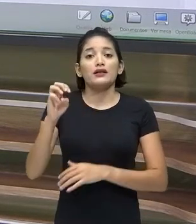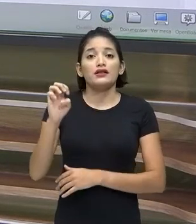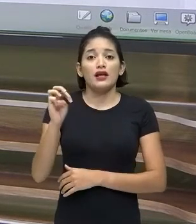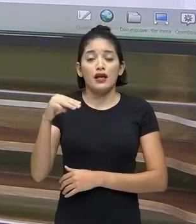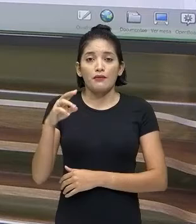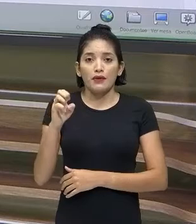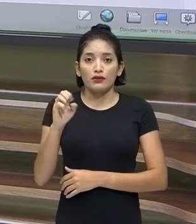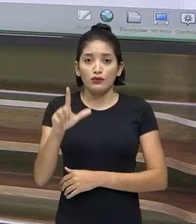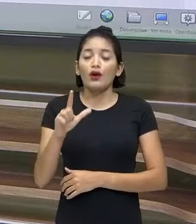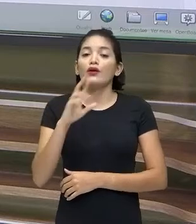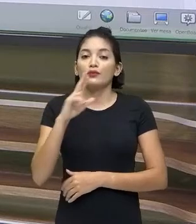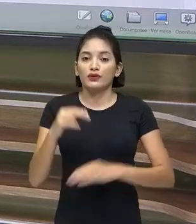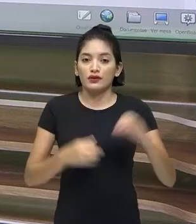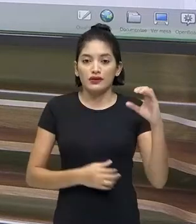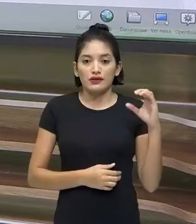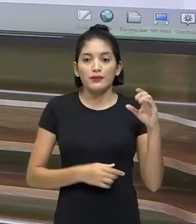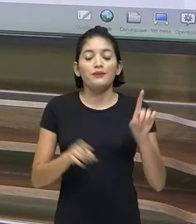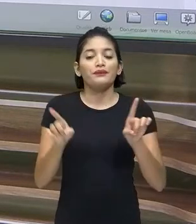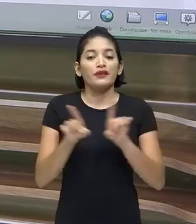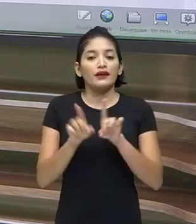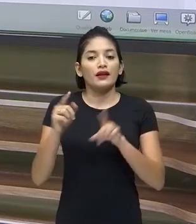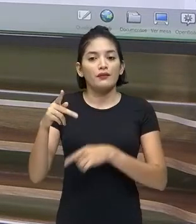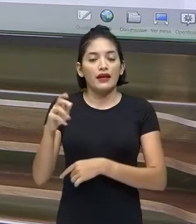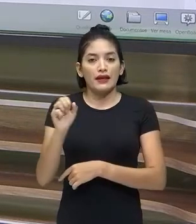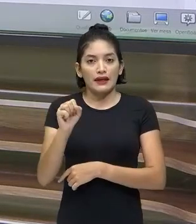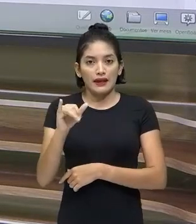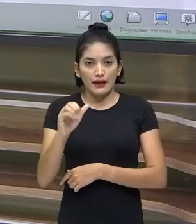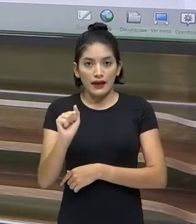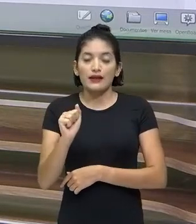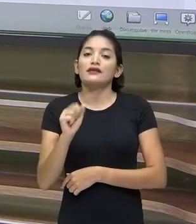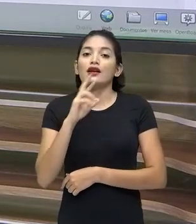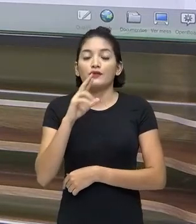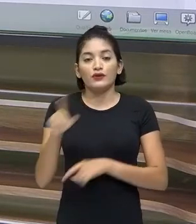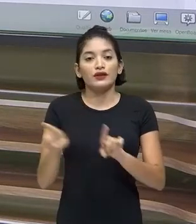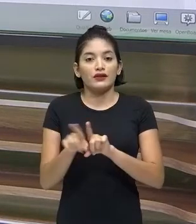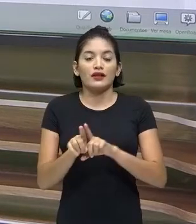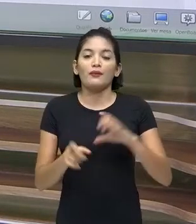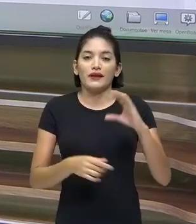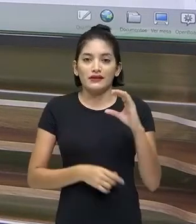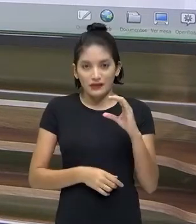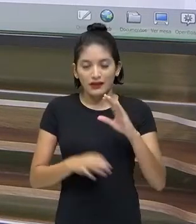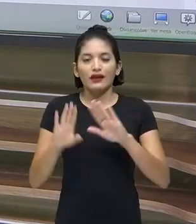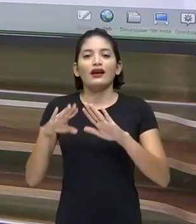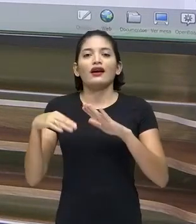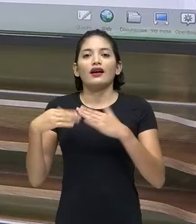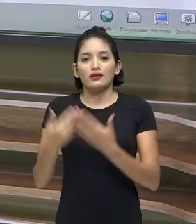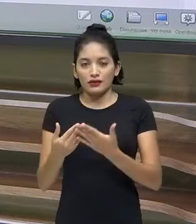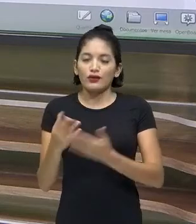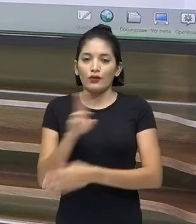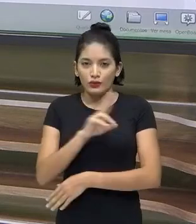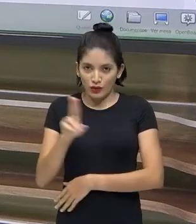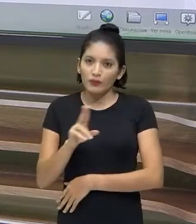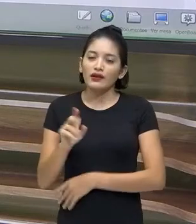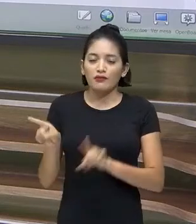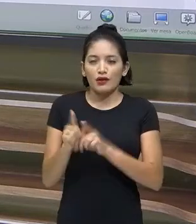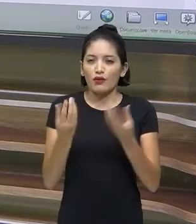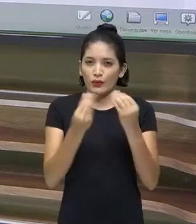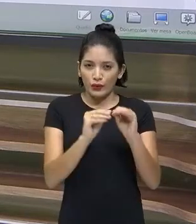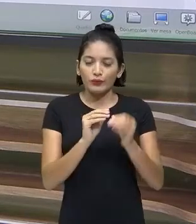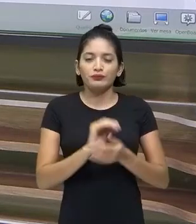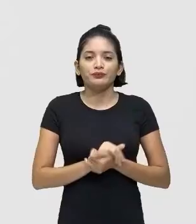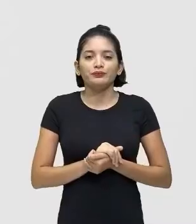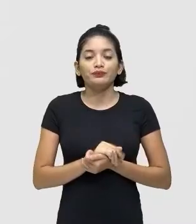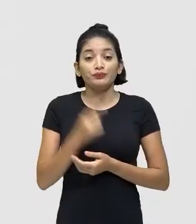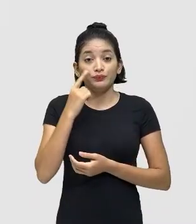C de corrida, a Késia letra C de coronel, né? O nome da sua escola, então vamos aguardar que a Ruth participe aí conosco. Então vamos